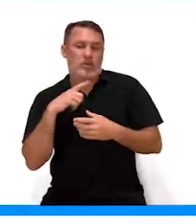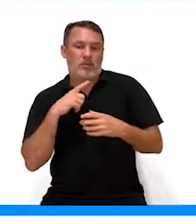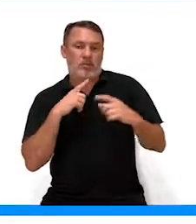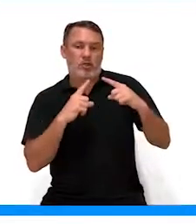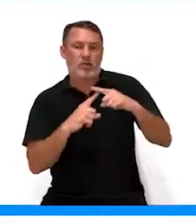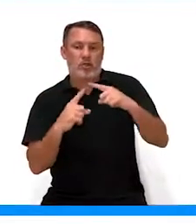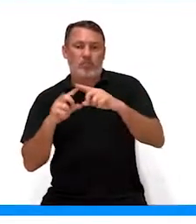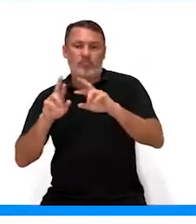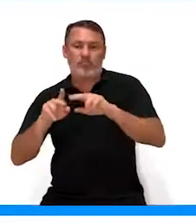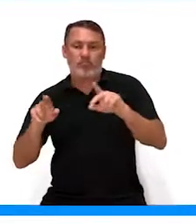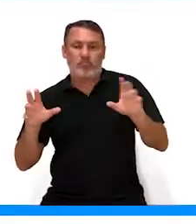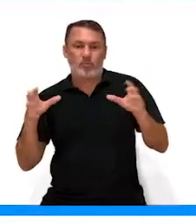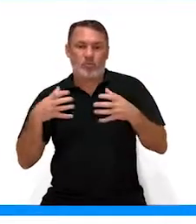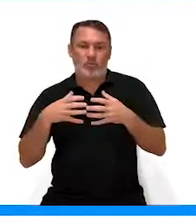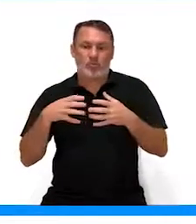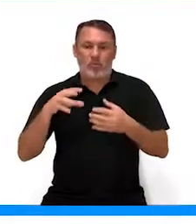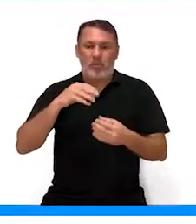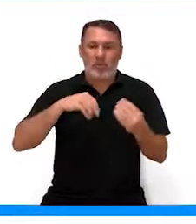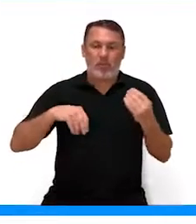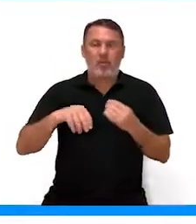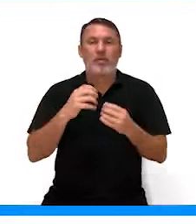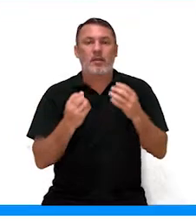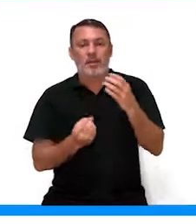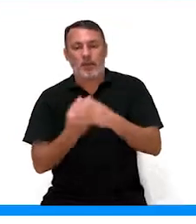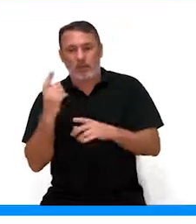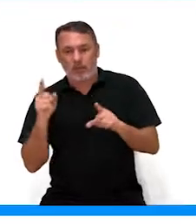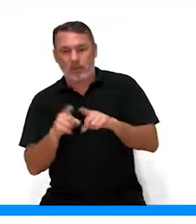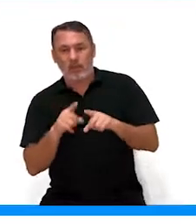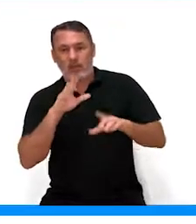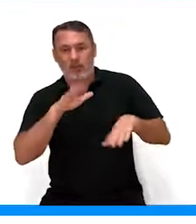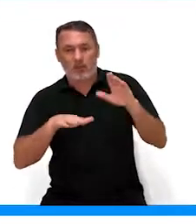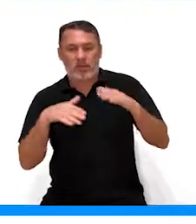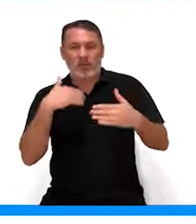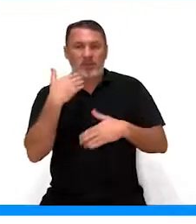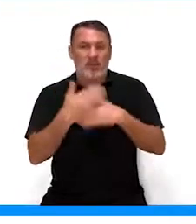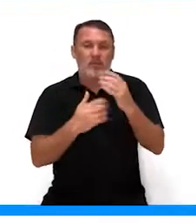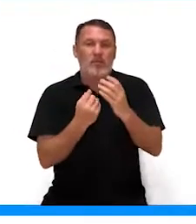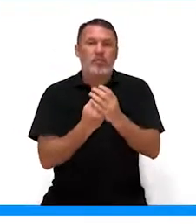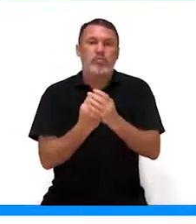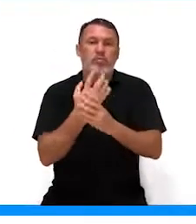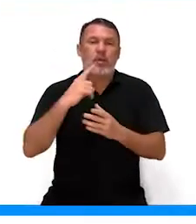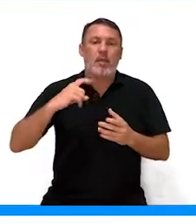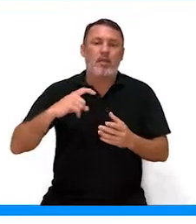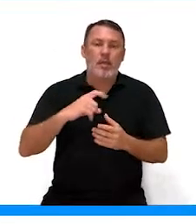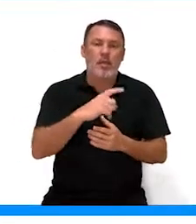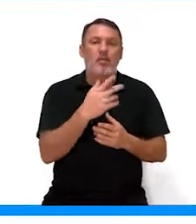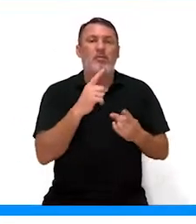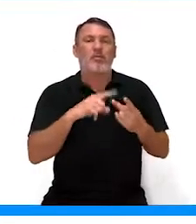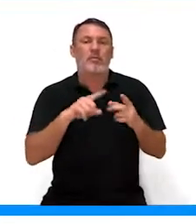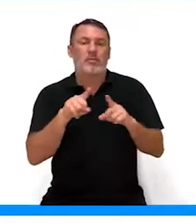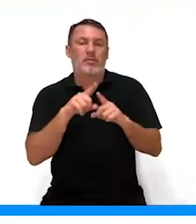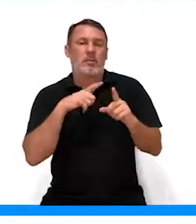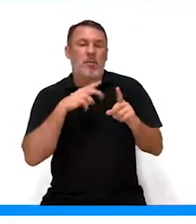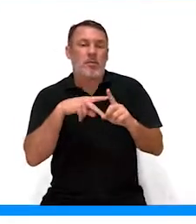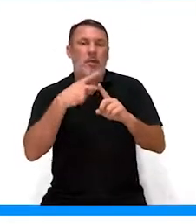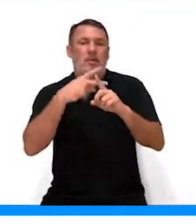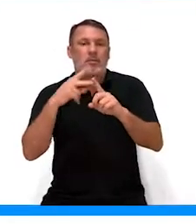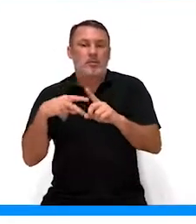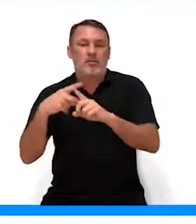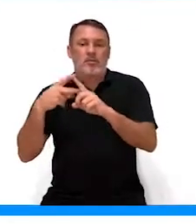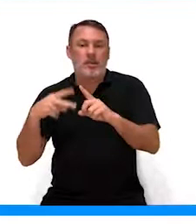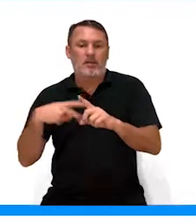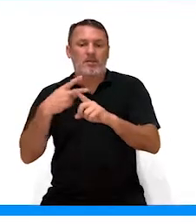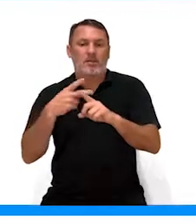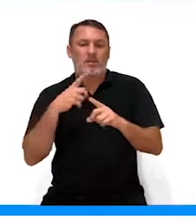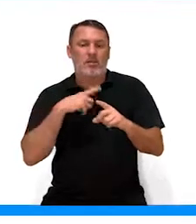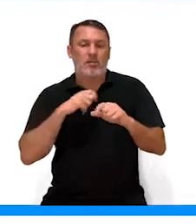são originadas diretamente desse epitélio de revestimento. Elas são formadas ainda no desenvolvimento embrionário, através